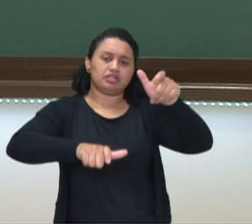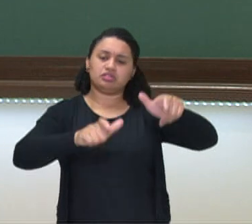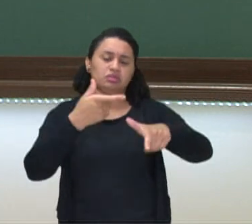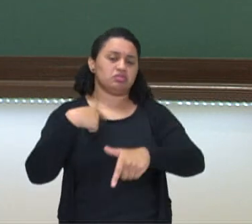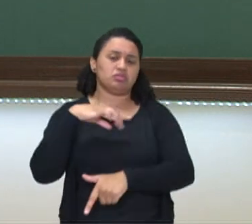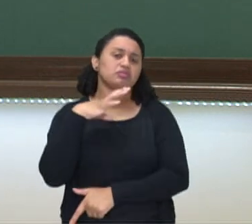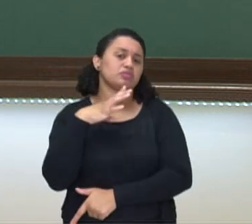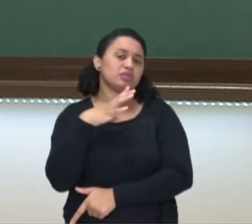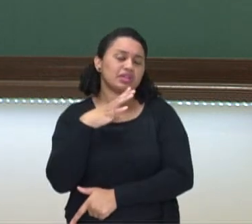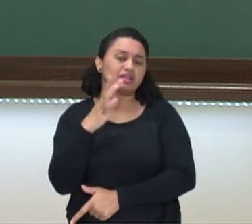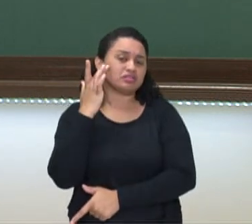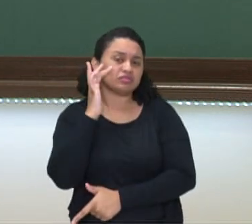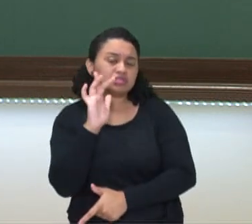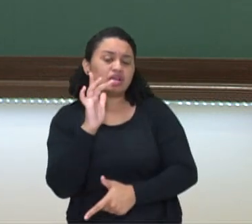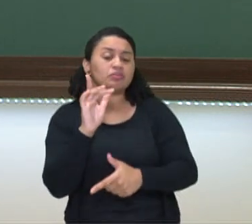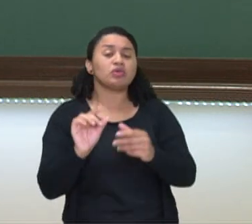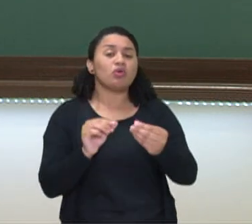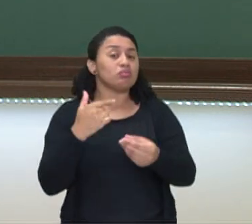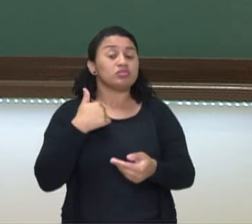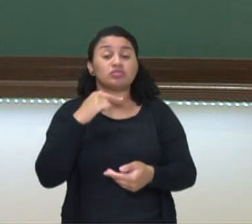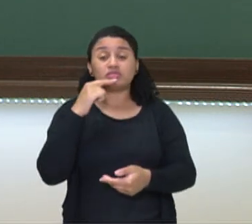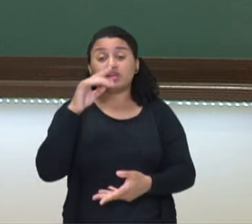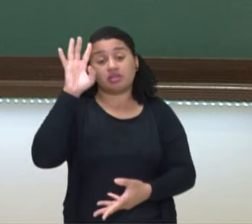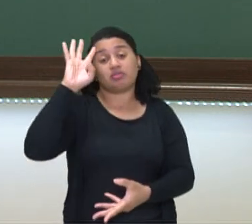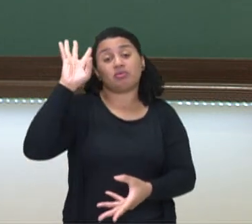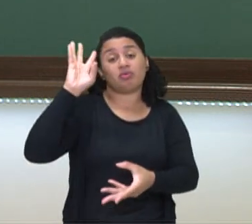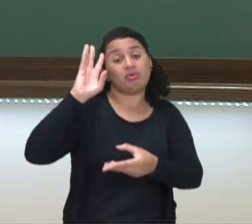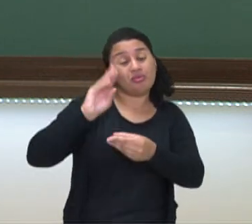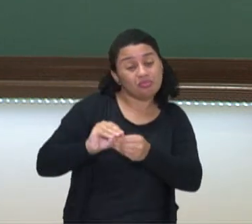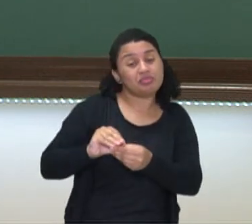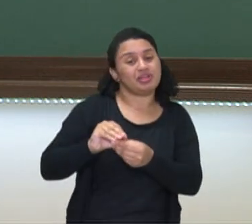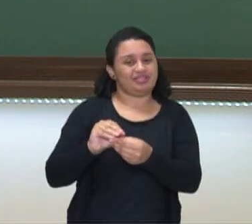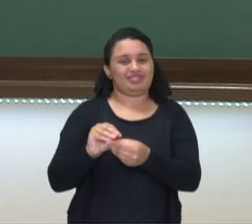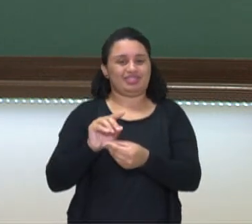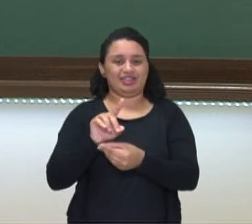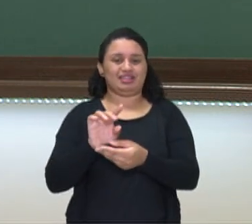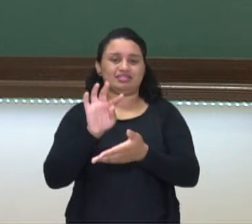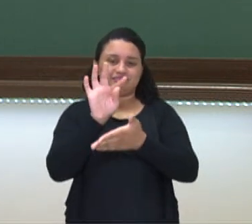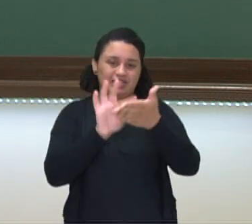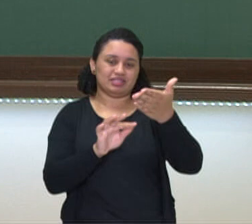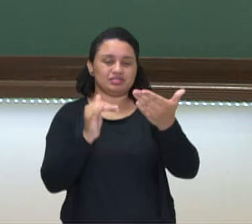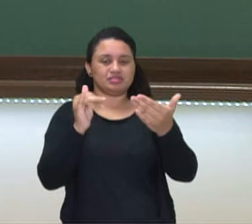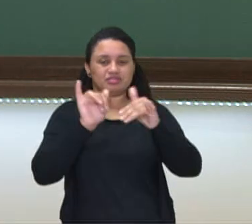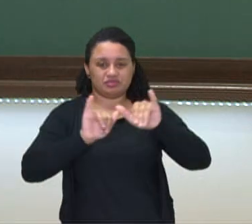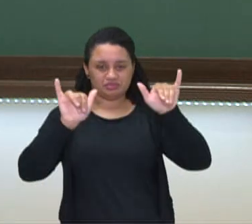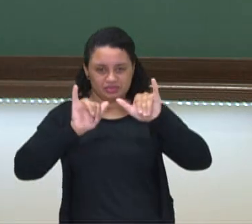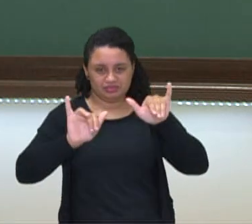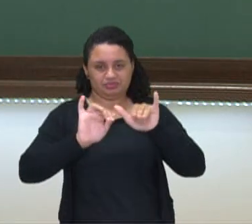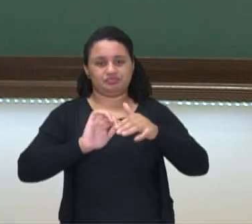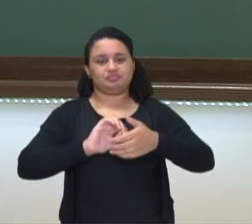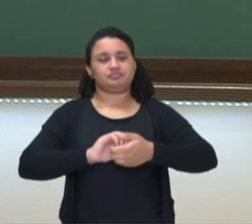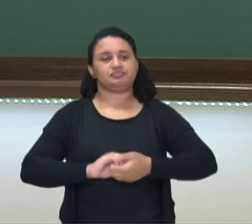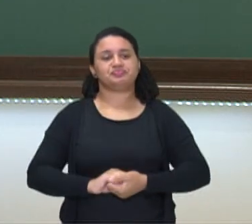pessoas, o entendimento fica comprometido. Então é interessante que a linguagem seja clara e objetiva.